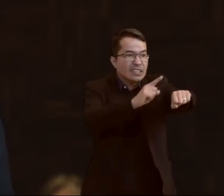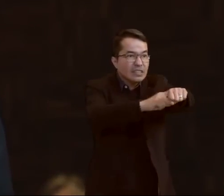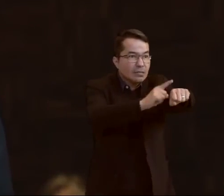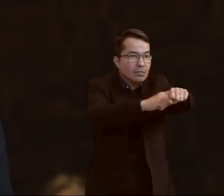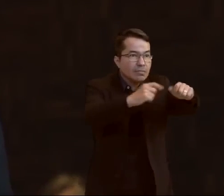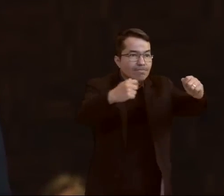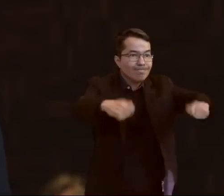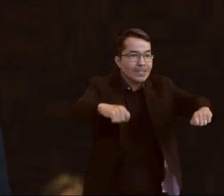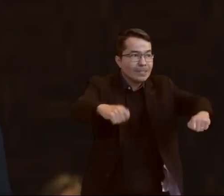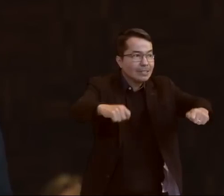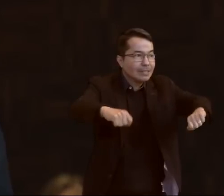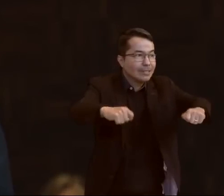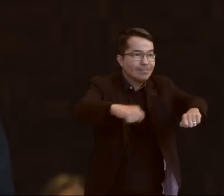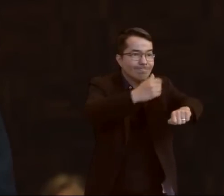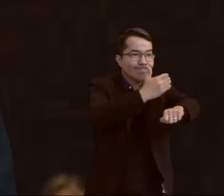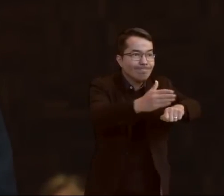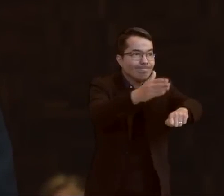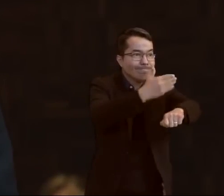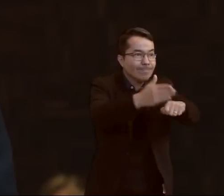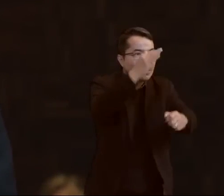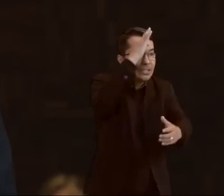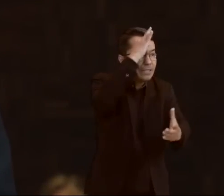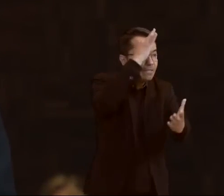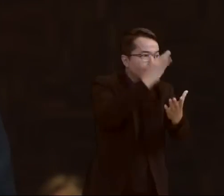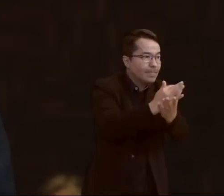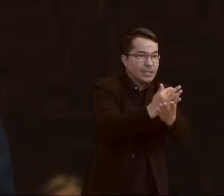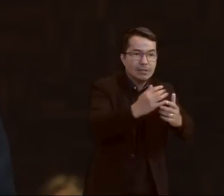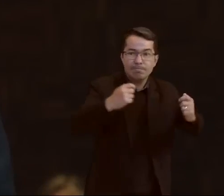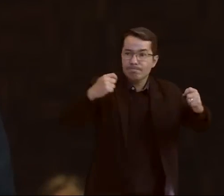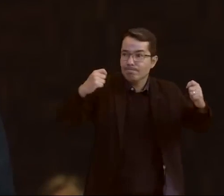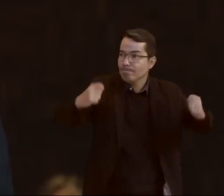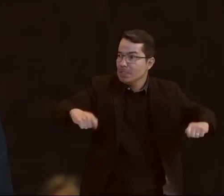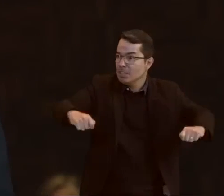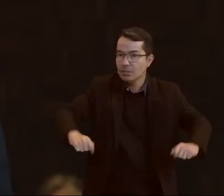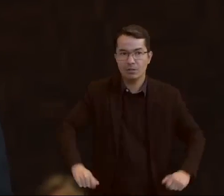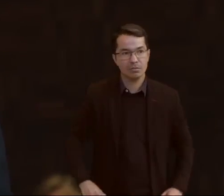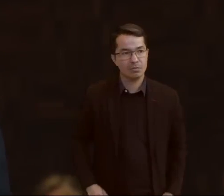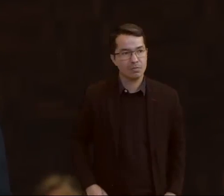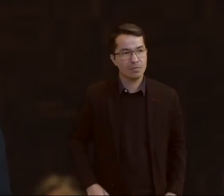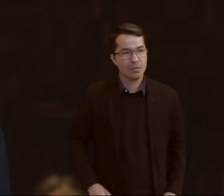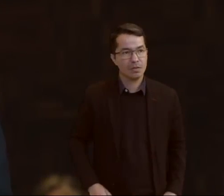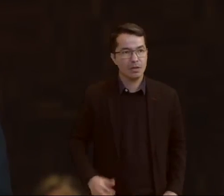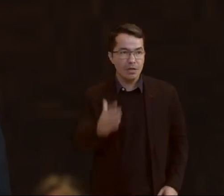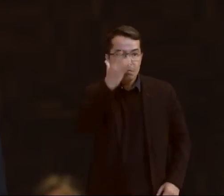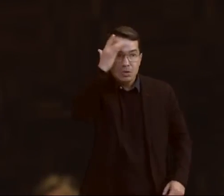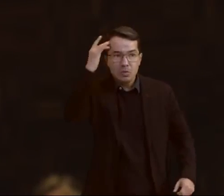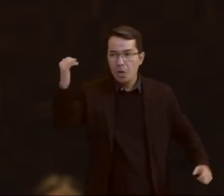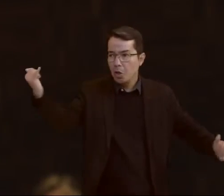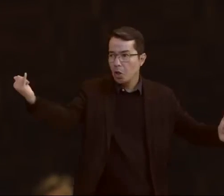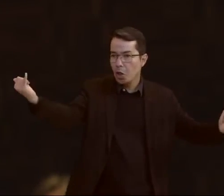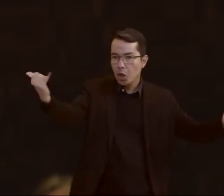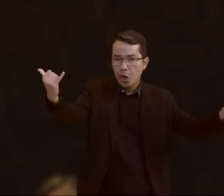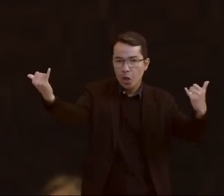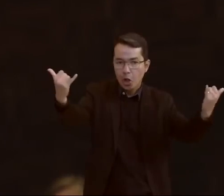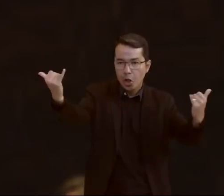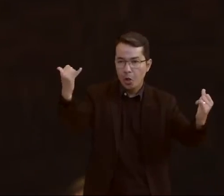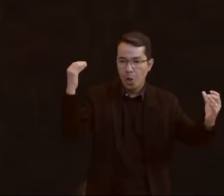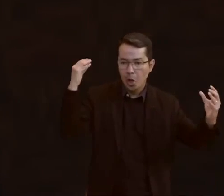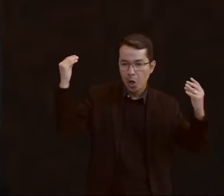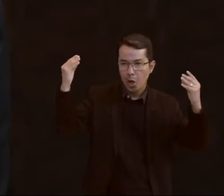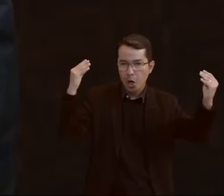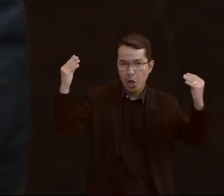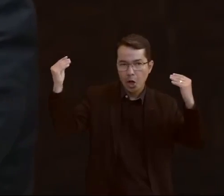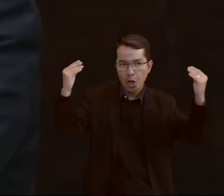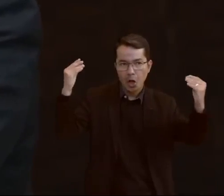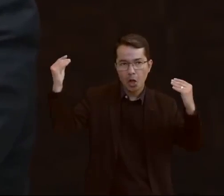pela opinião das pessoas, você já perdeu. Mas a gente vai ser